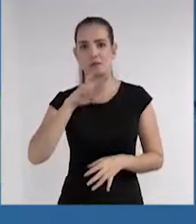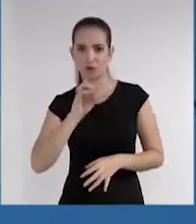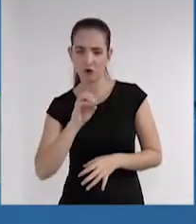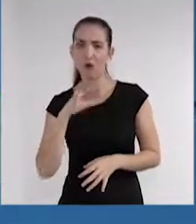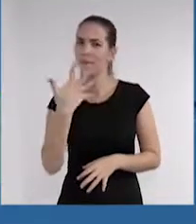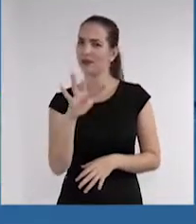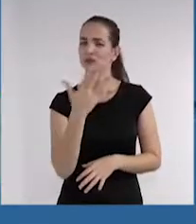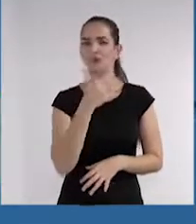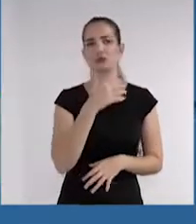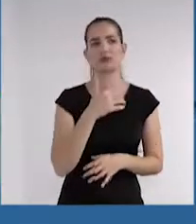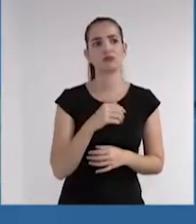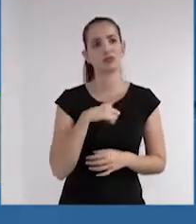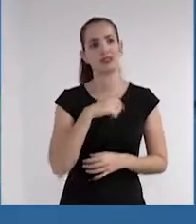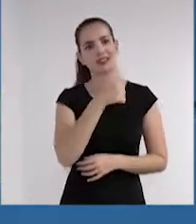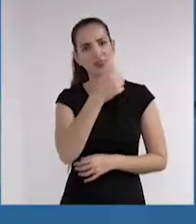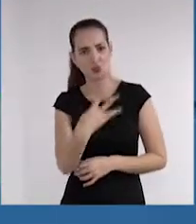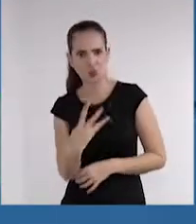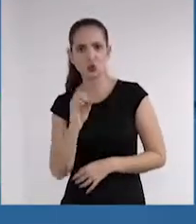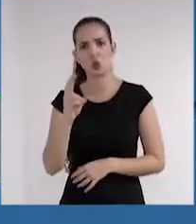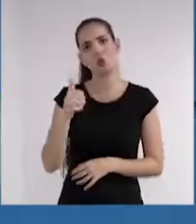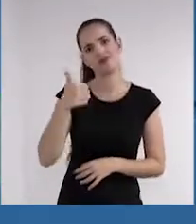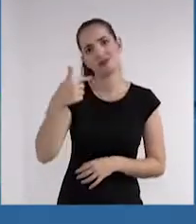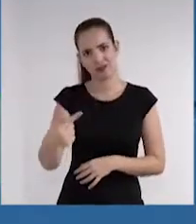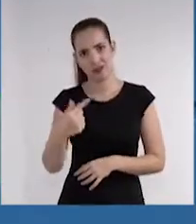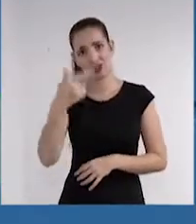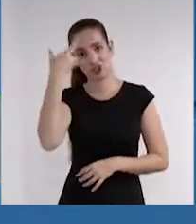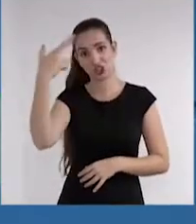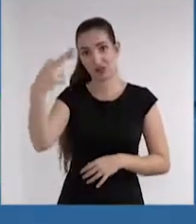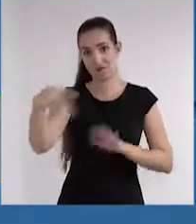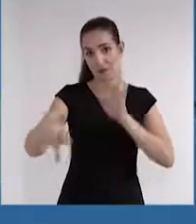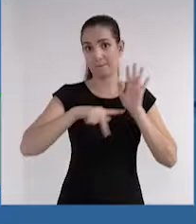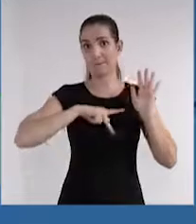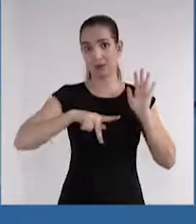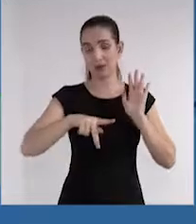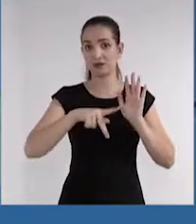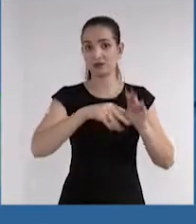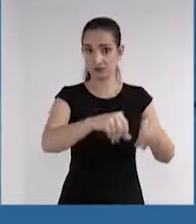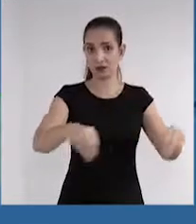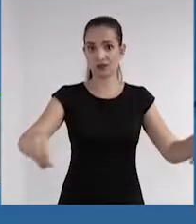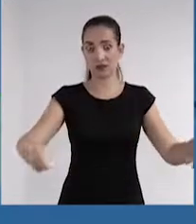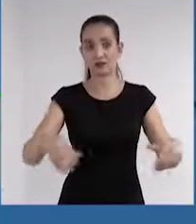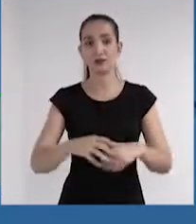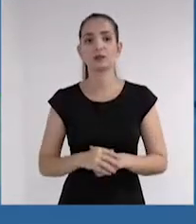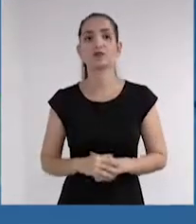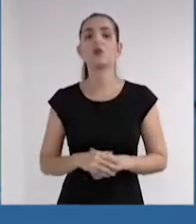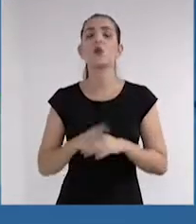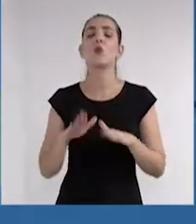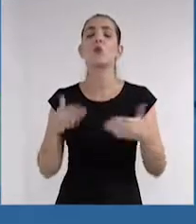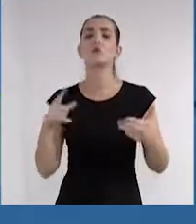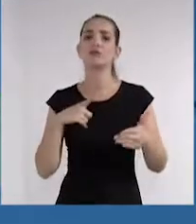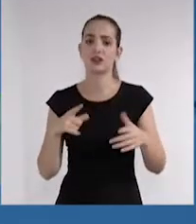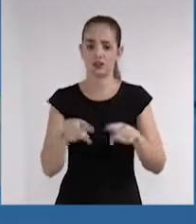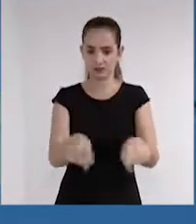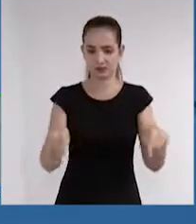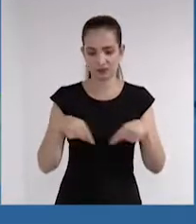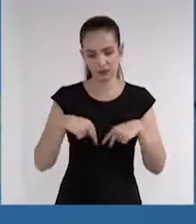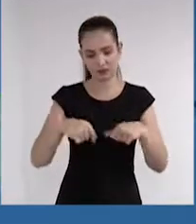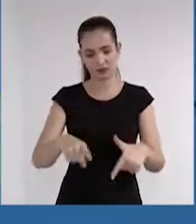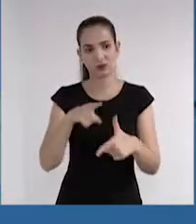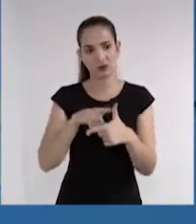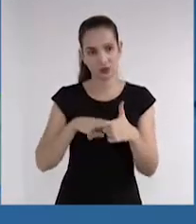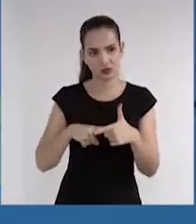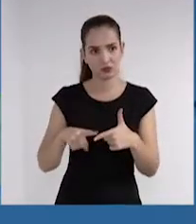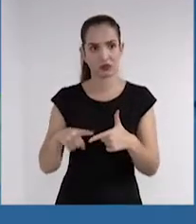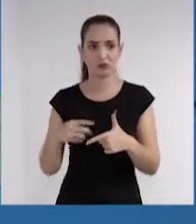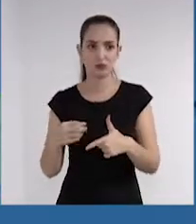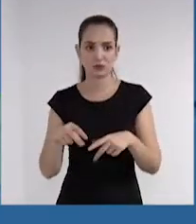17 proprietários dentro desse pivô. Então, quando coloca que a distribuição de terra, eu digo, a Vossa